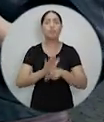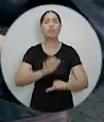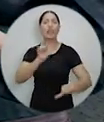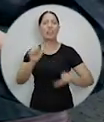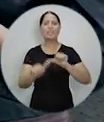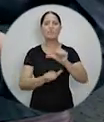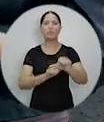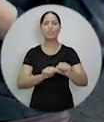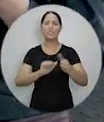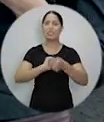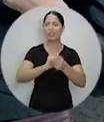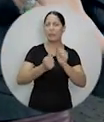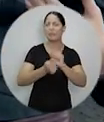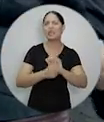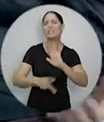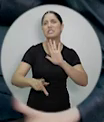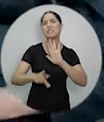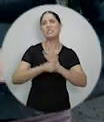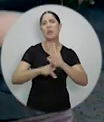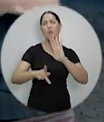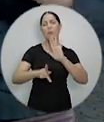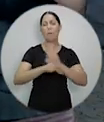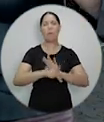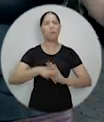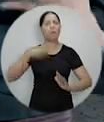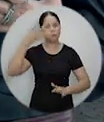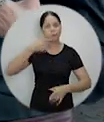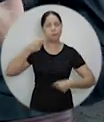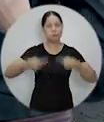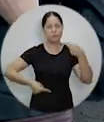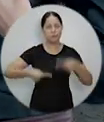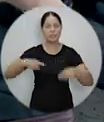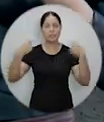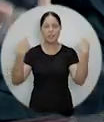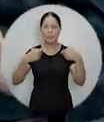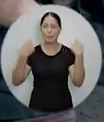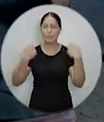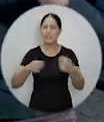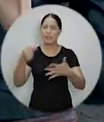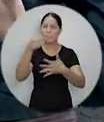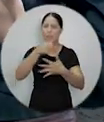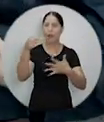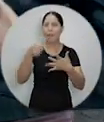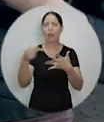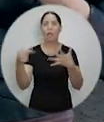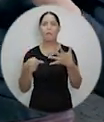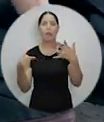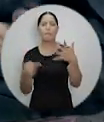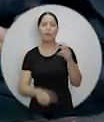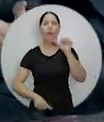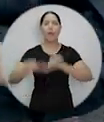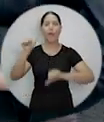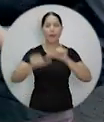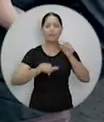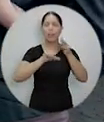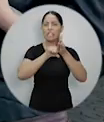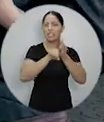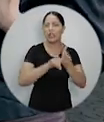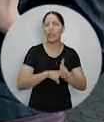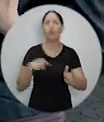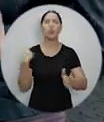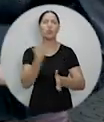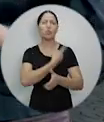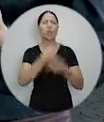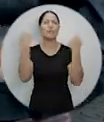reforma política que vem se arrastando e tem vários pontos que precisam ali ser realmente estudados, e a